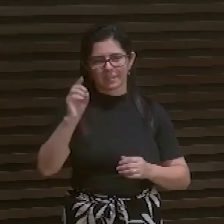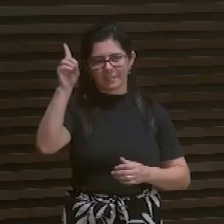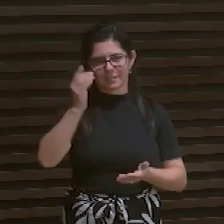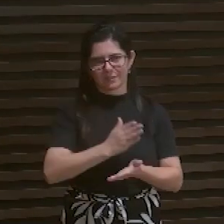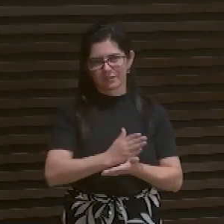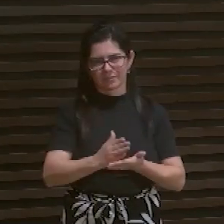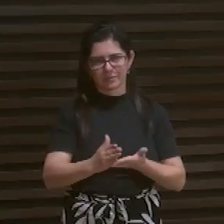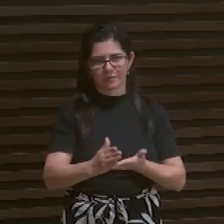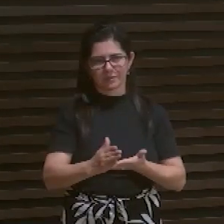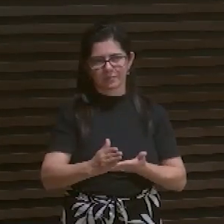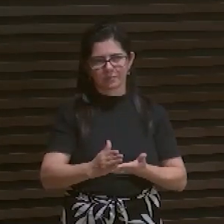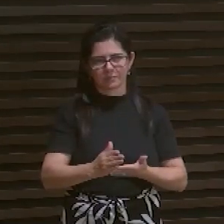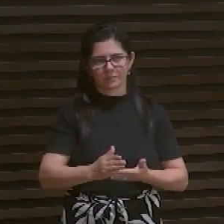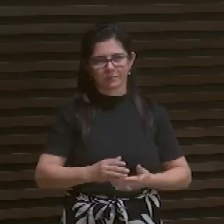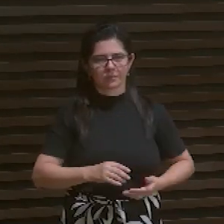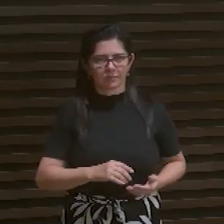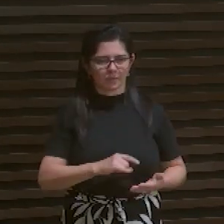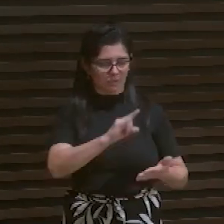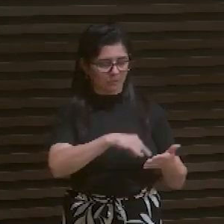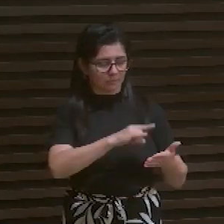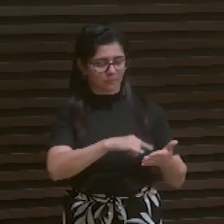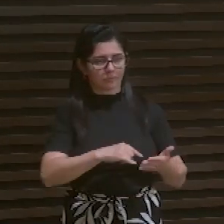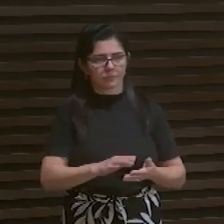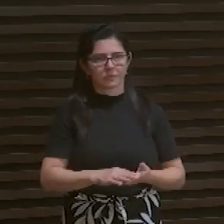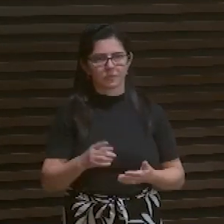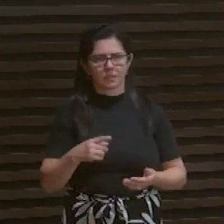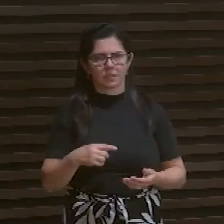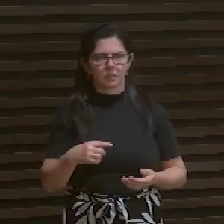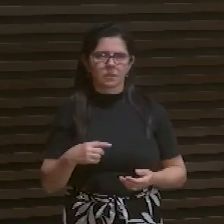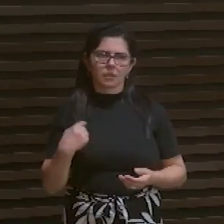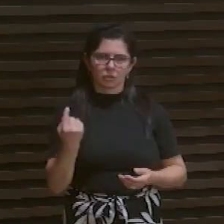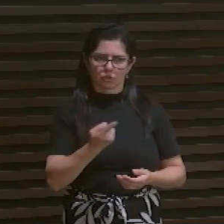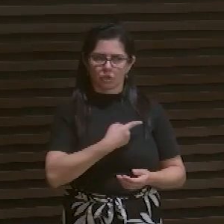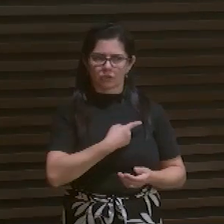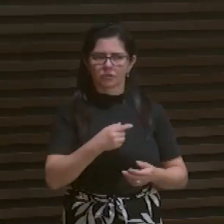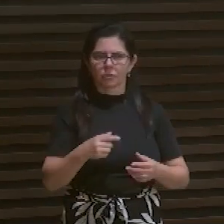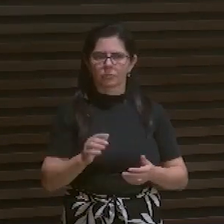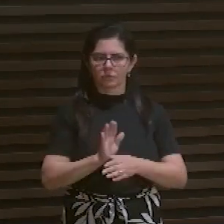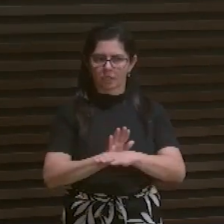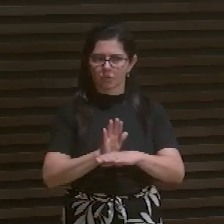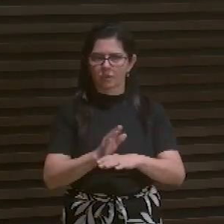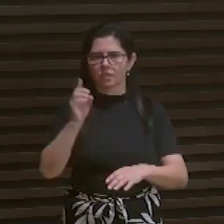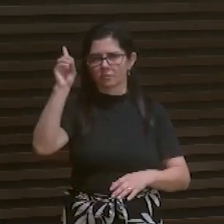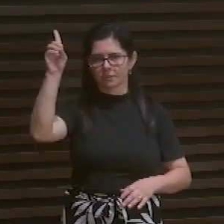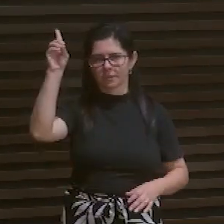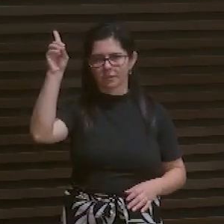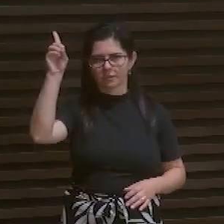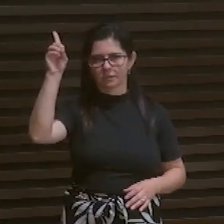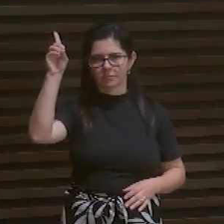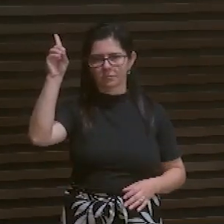E aí, vamos seguir o boletim, ele fala: pois nós somos cooperadores de Deus, no final do versículo 9. Né?